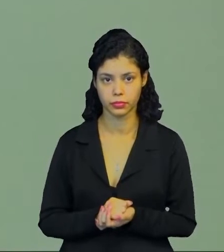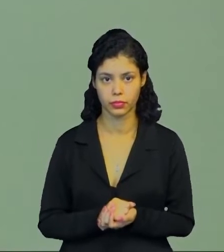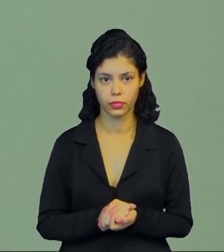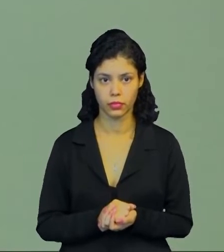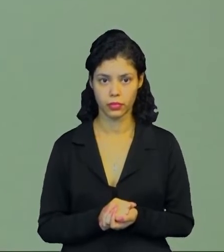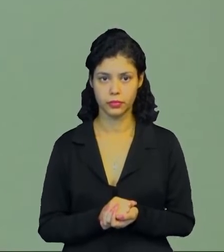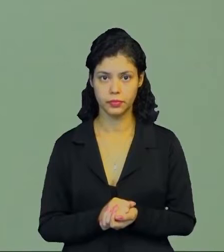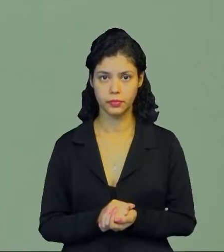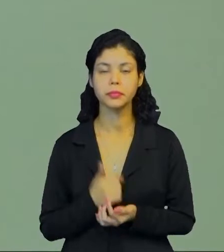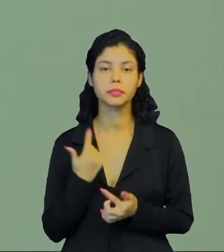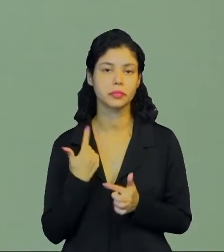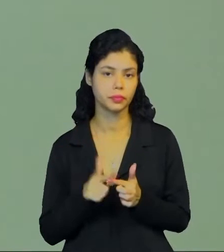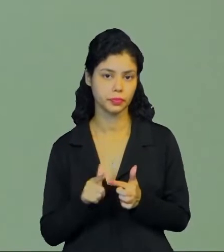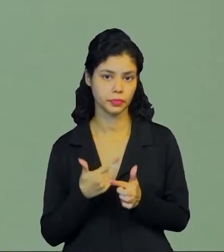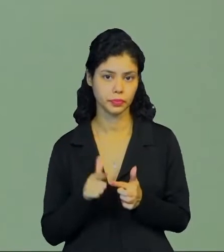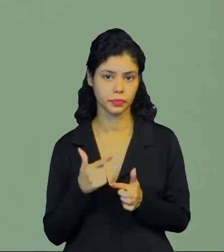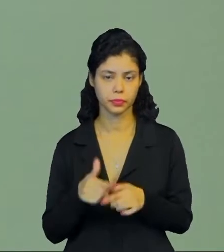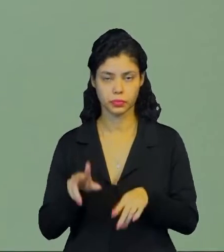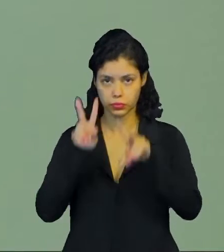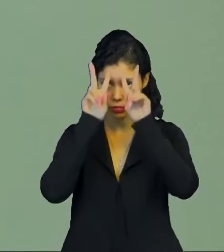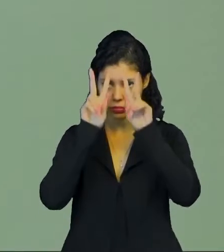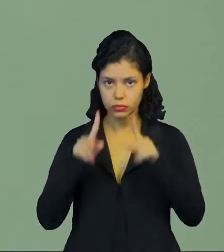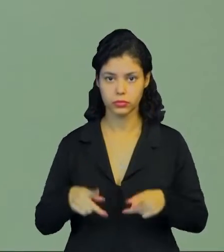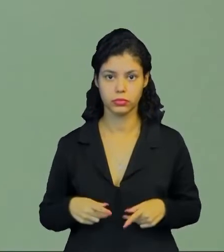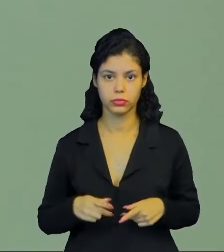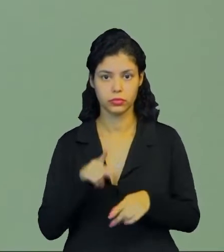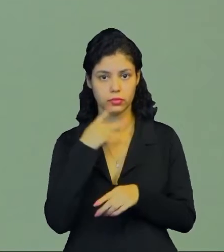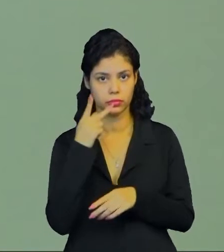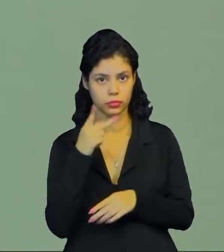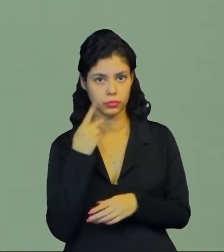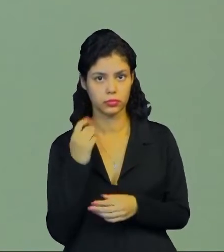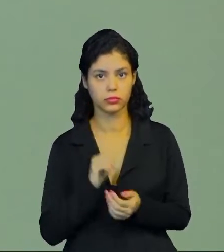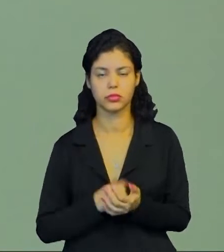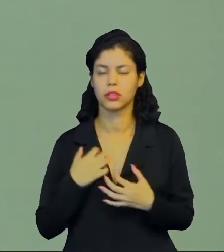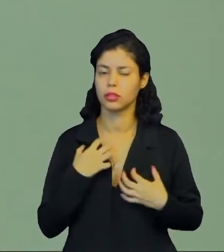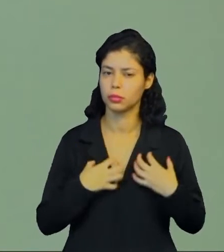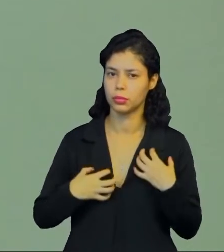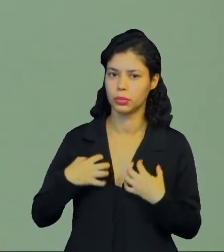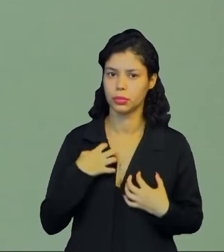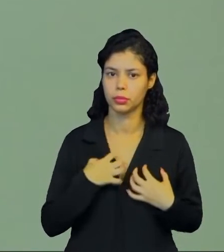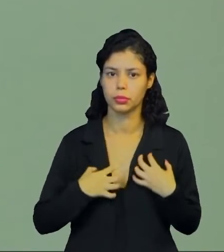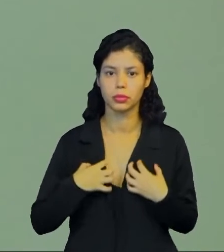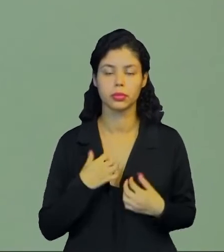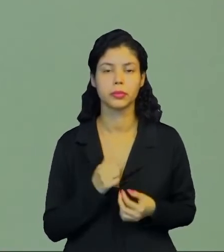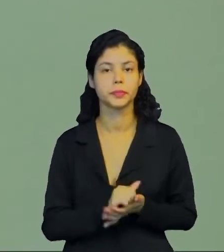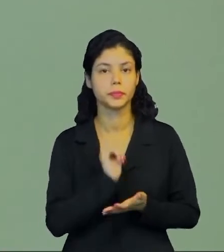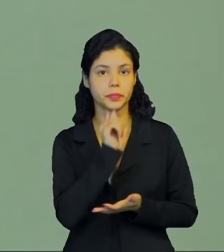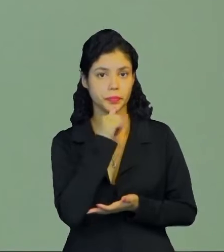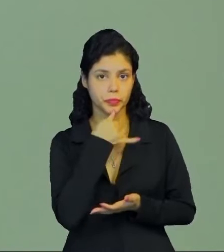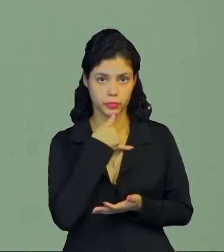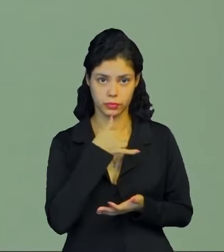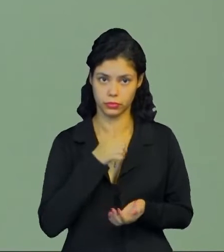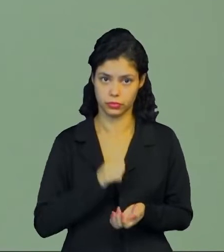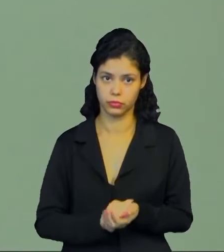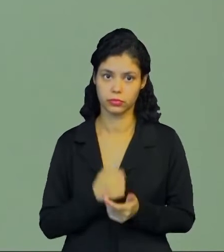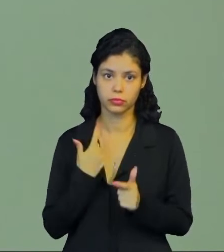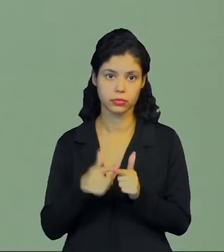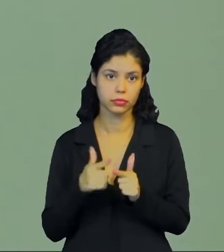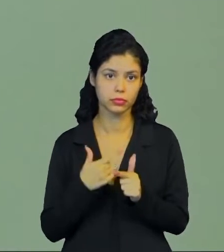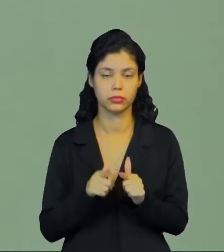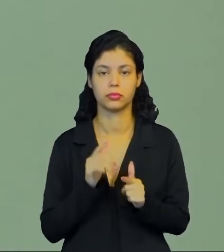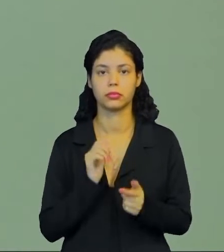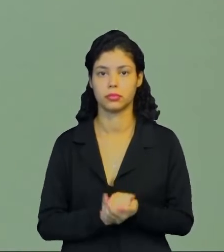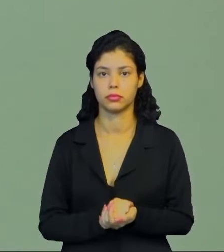justamente esses problemas do ser humano, né? Falar sobre as angústias, falar sobre as tristezas, falar sobre os